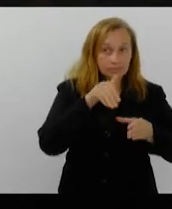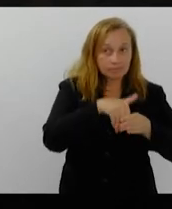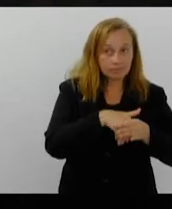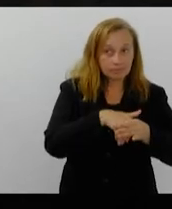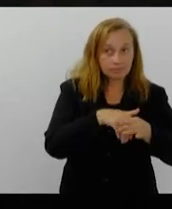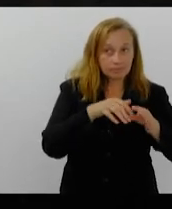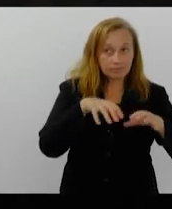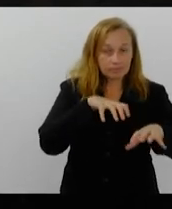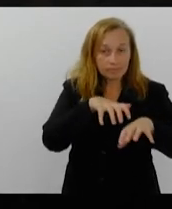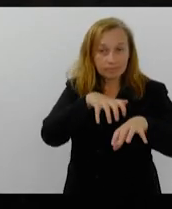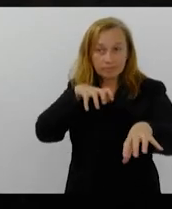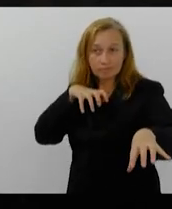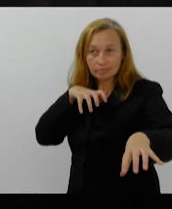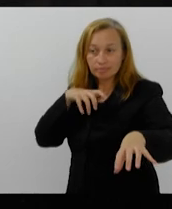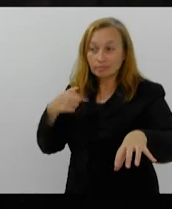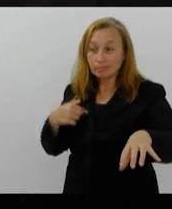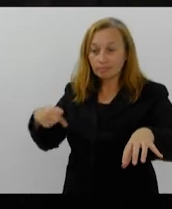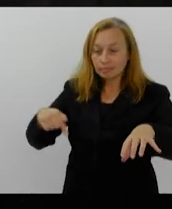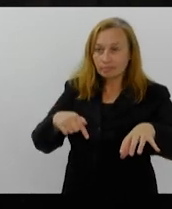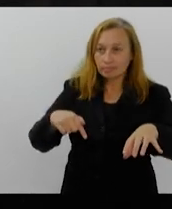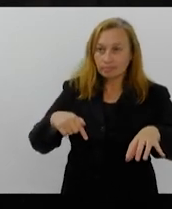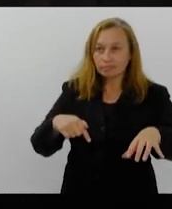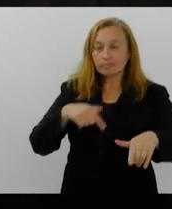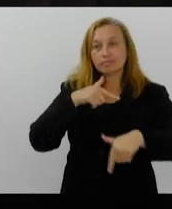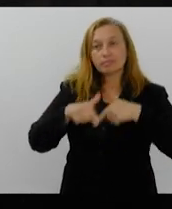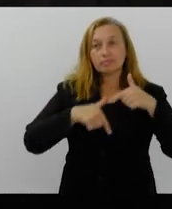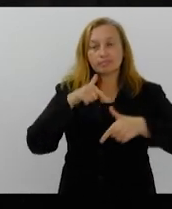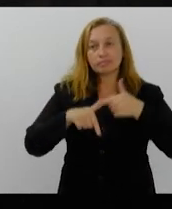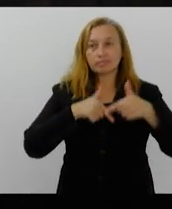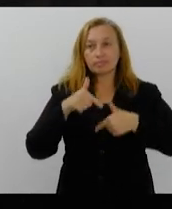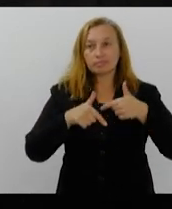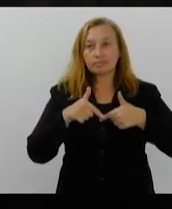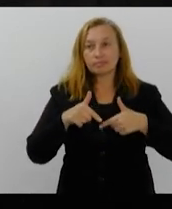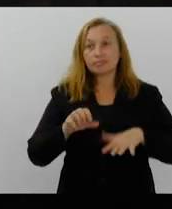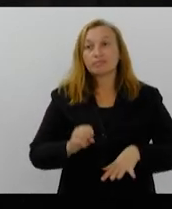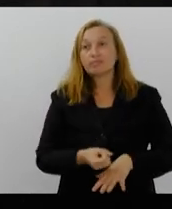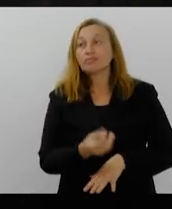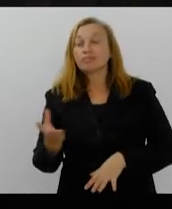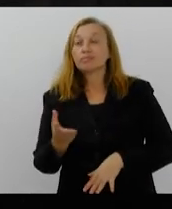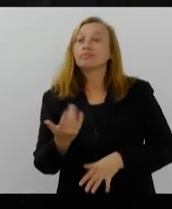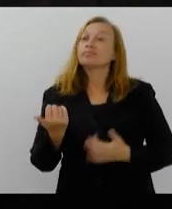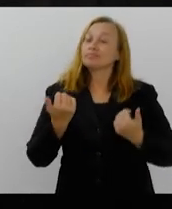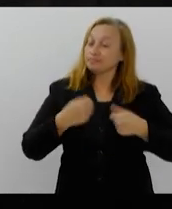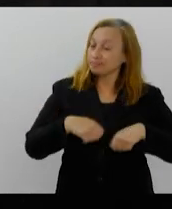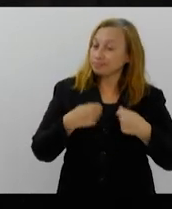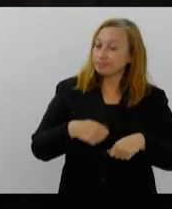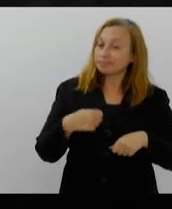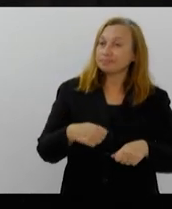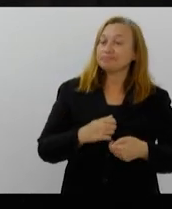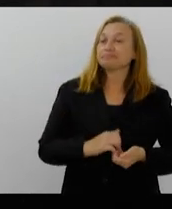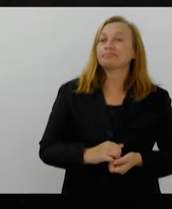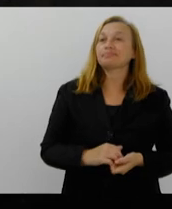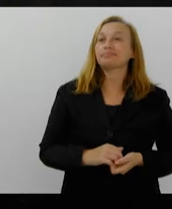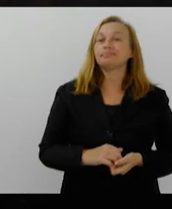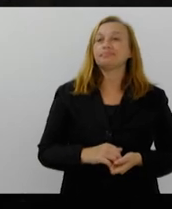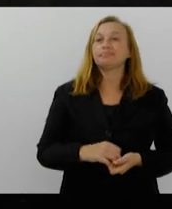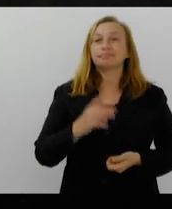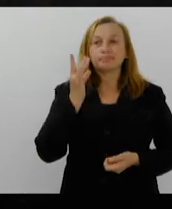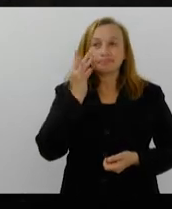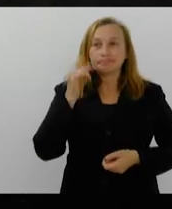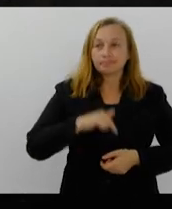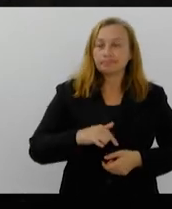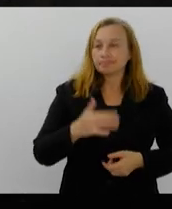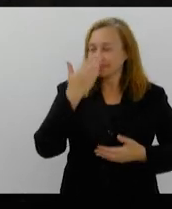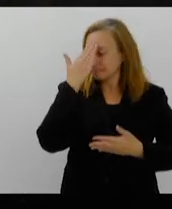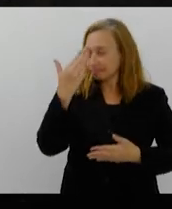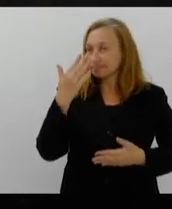de forma online, vim aqui para cumprir as minhas tarefas quando o fator presencial era muito importante e, como sempre, grato